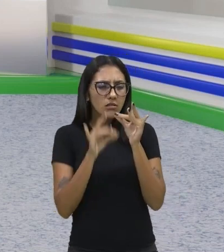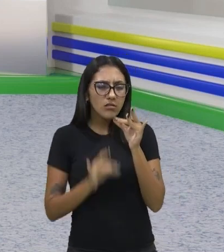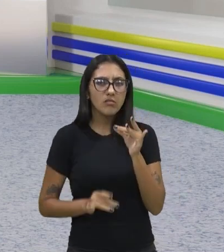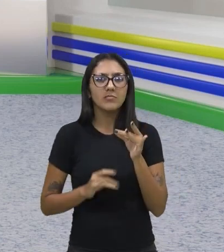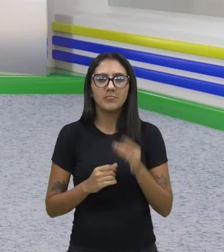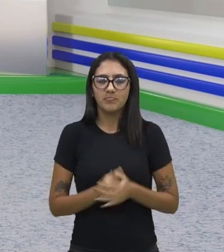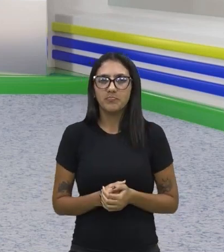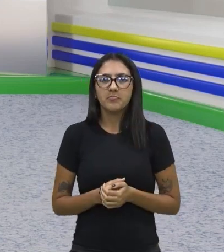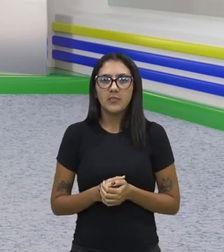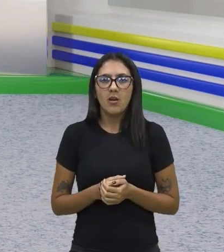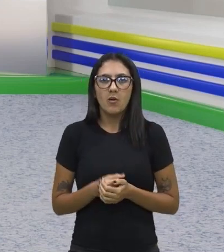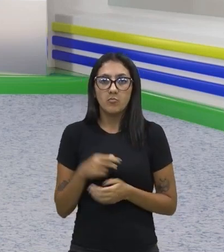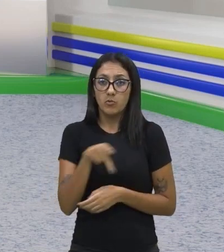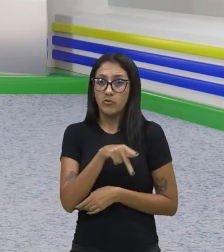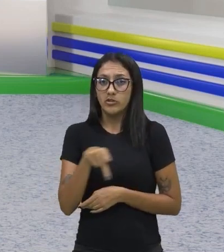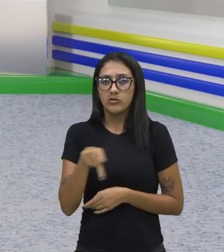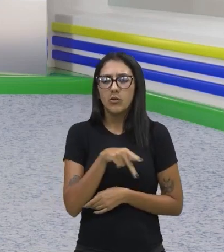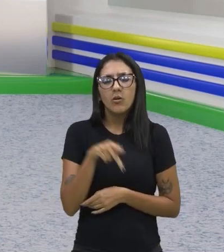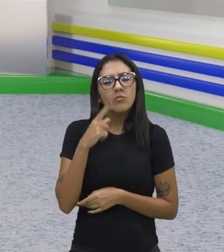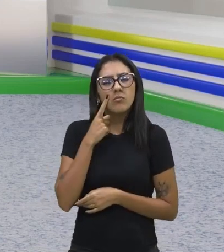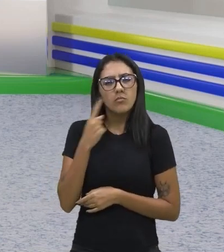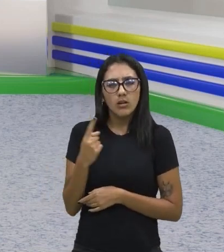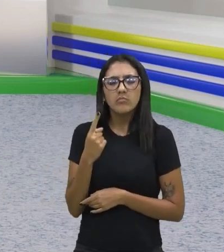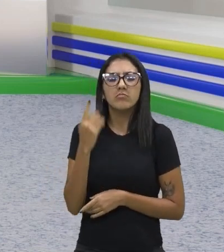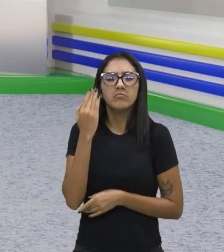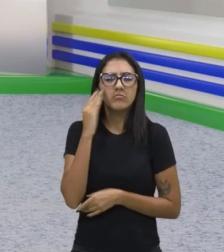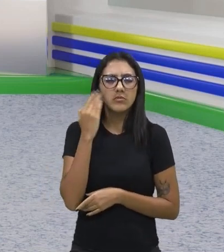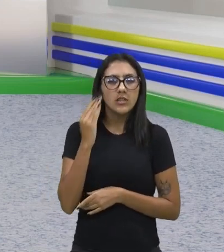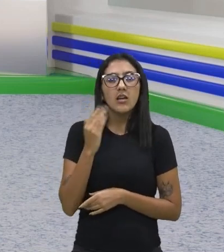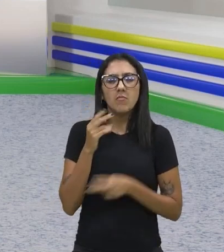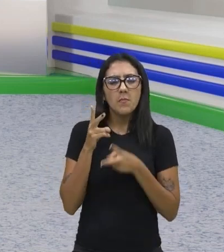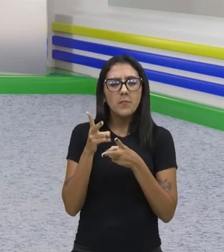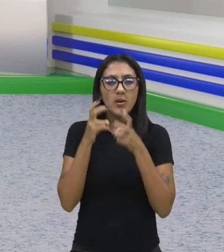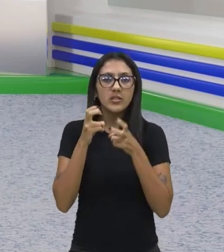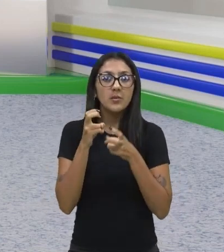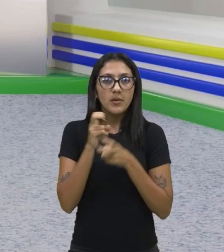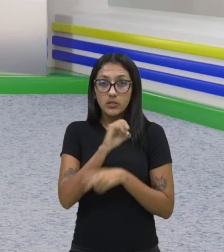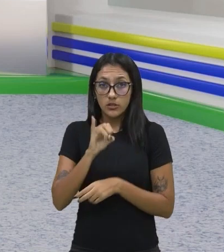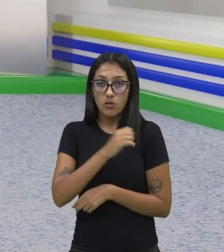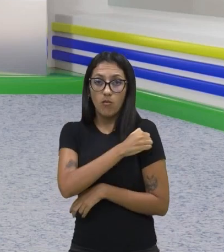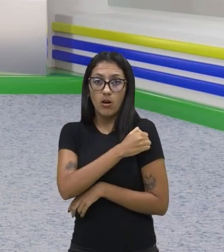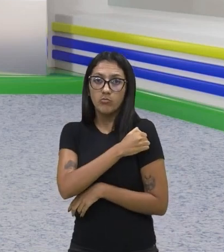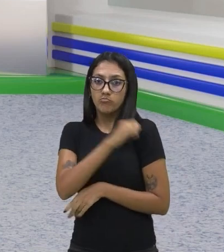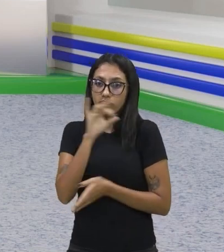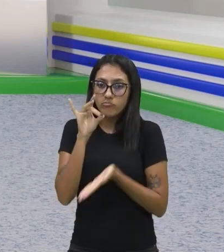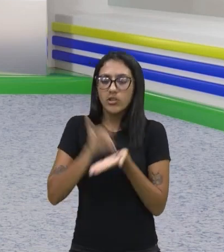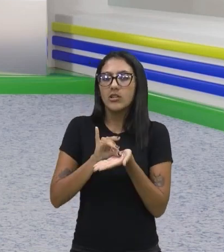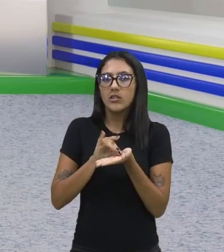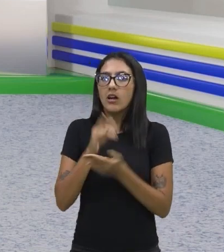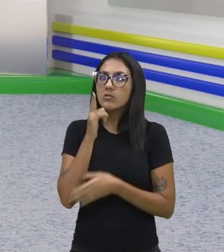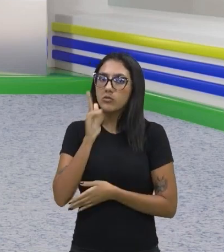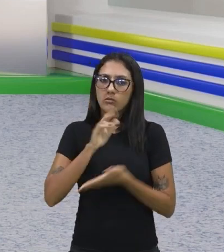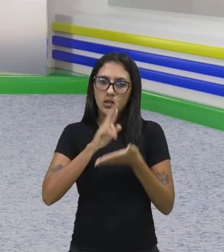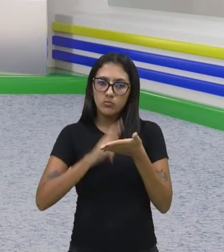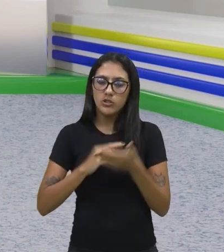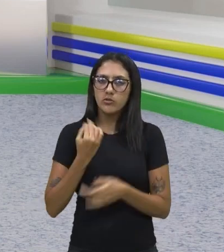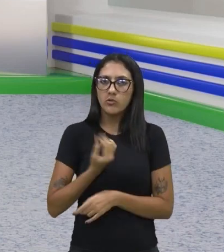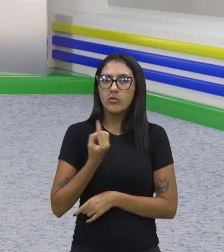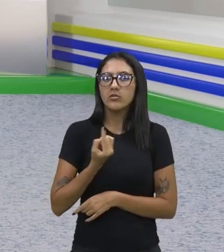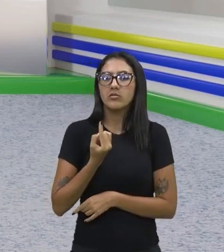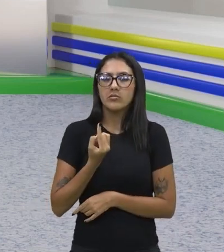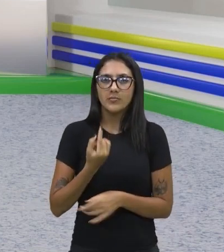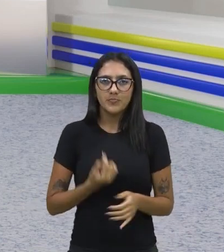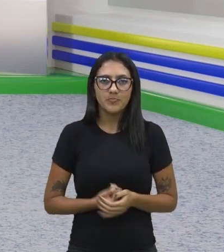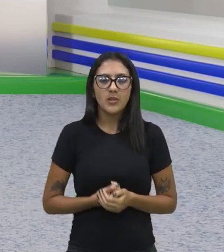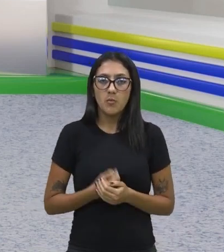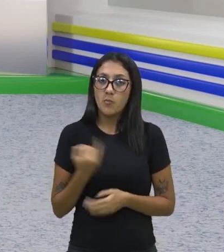gente avalie se esse processo de aprendizagem está acontecendo da maneira que a gente espera. Então é importante ter esse entendimento